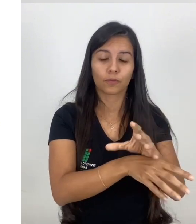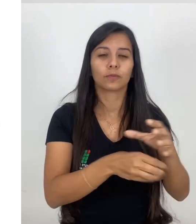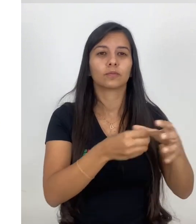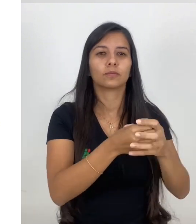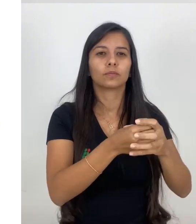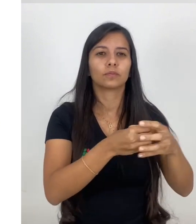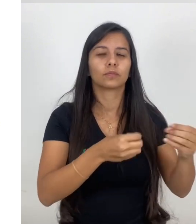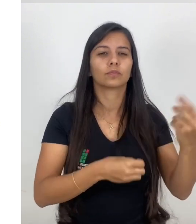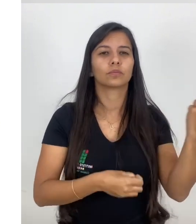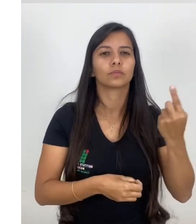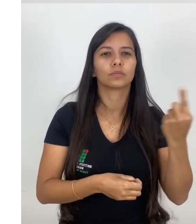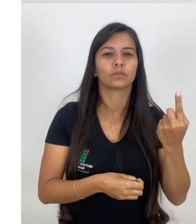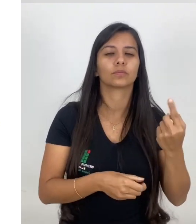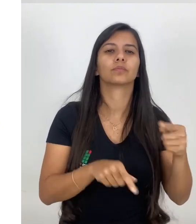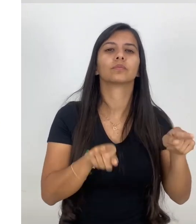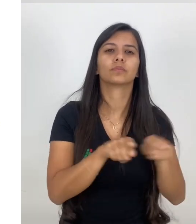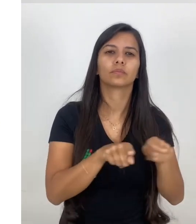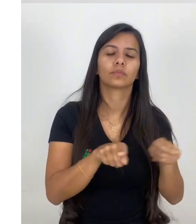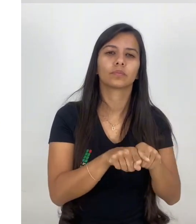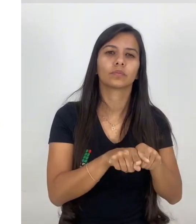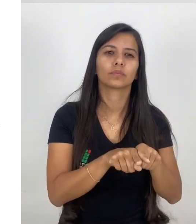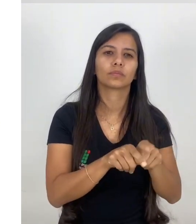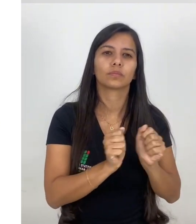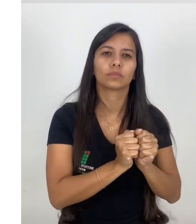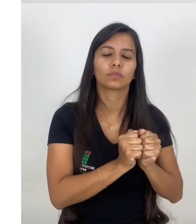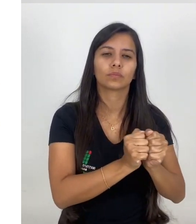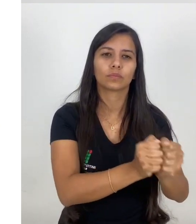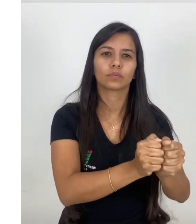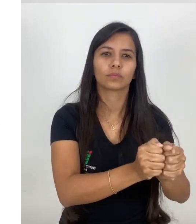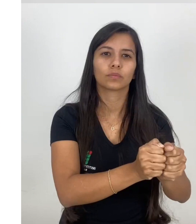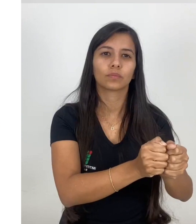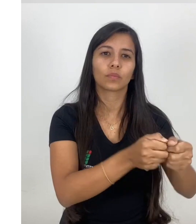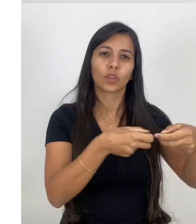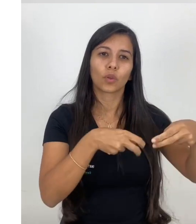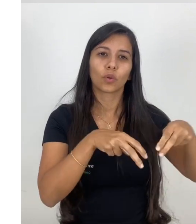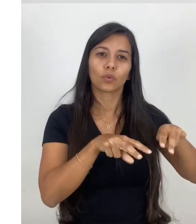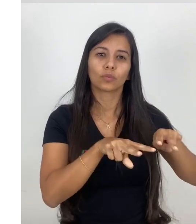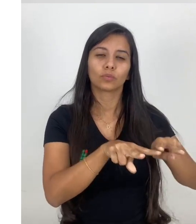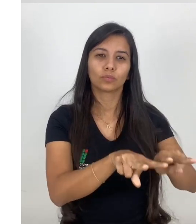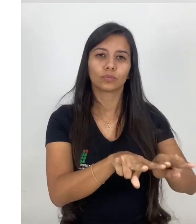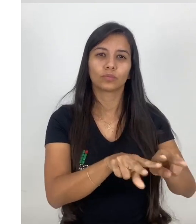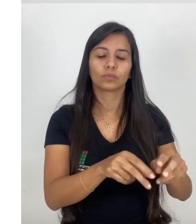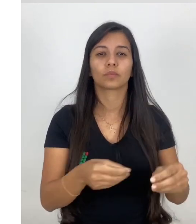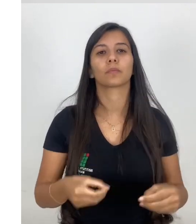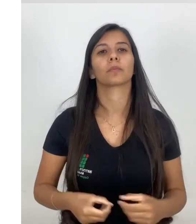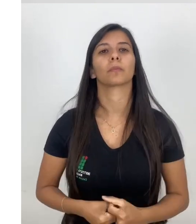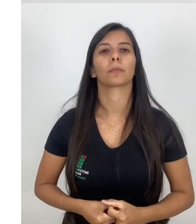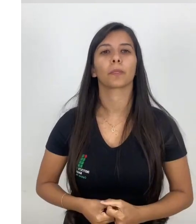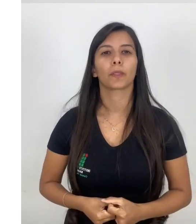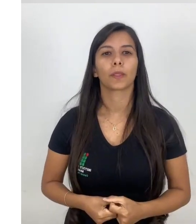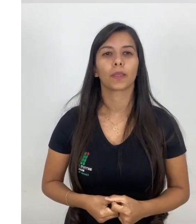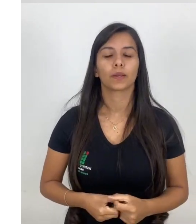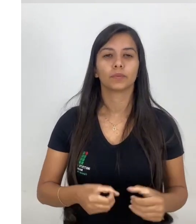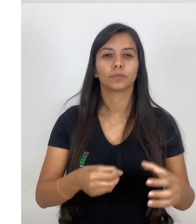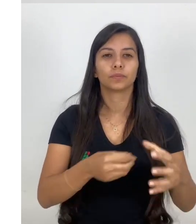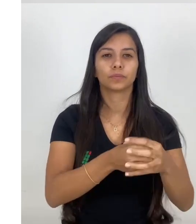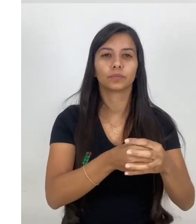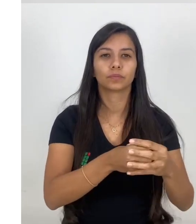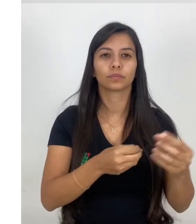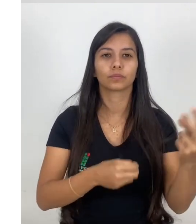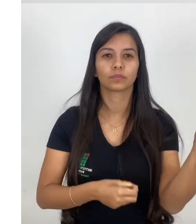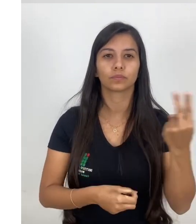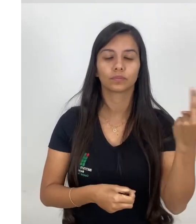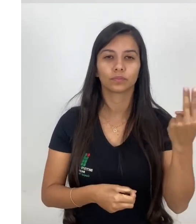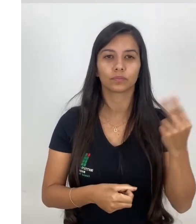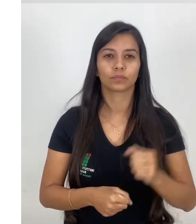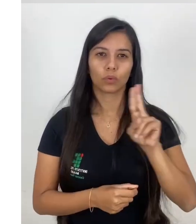a fase 1 da meiose, vão ao mesmo tempo à fase 2 da meiose. A fase 2 da meiose é